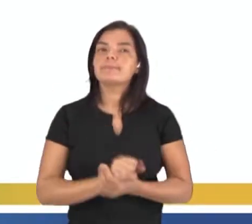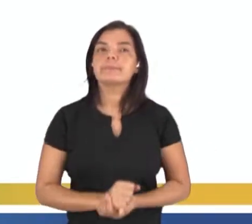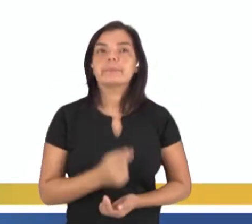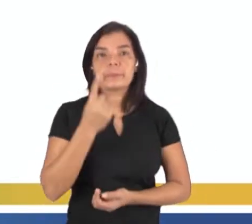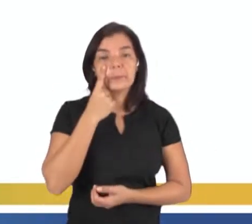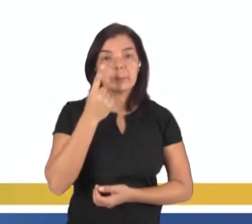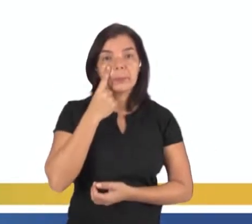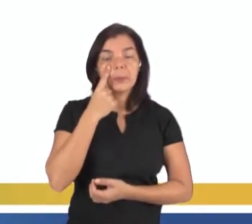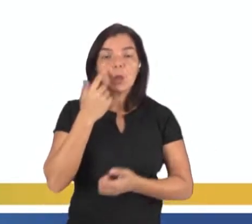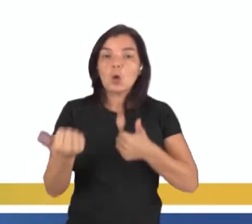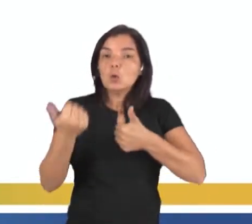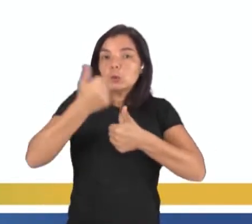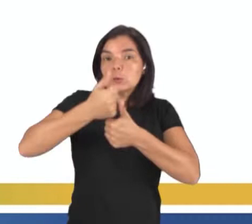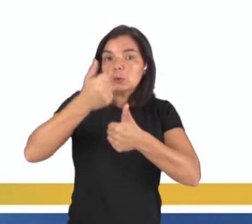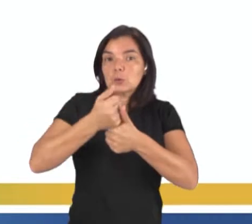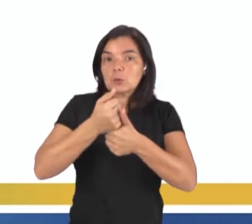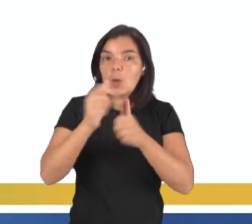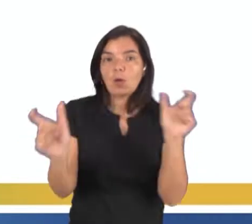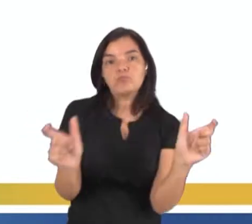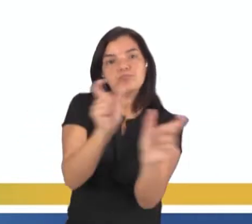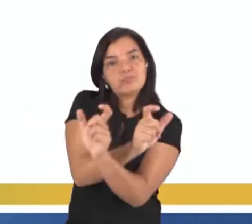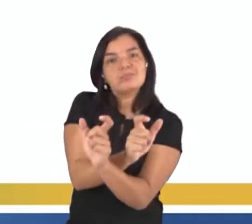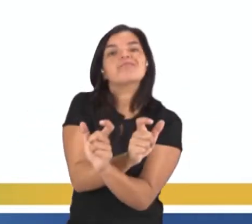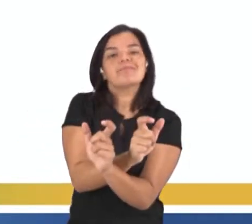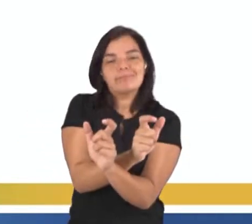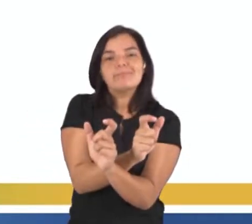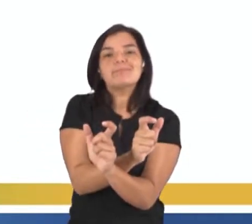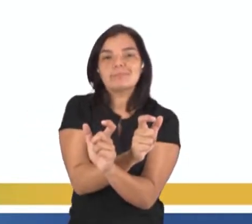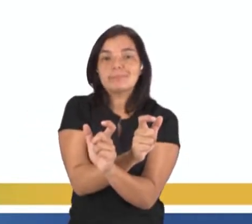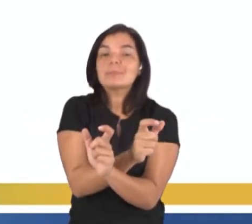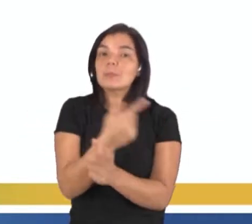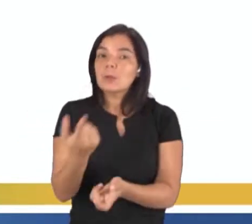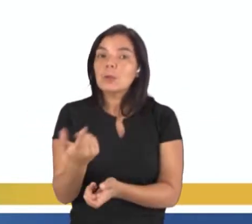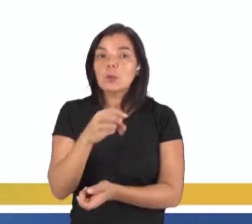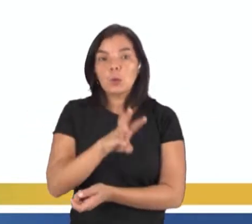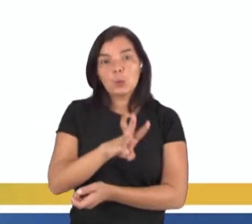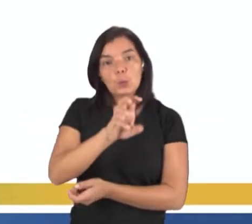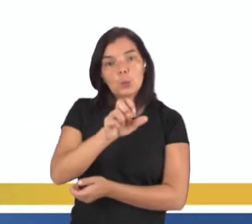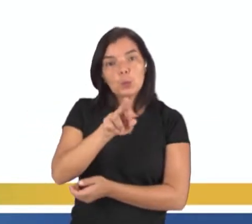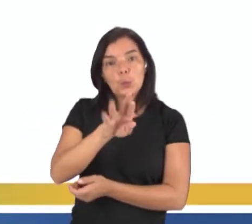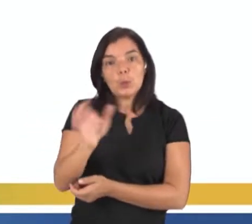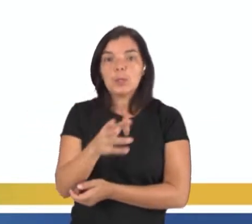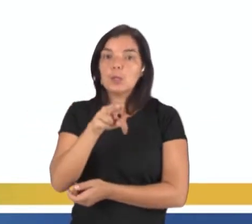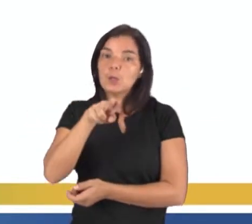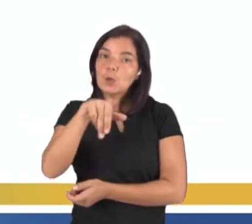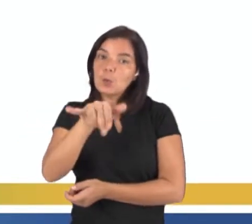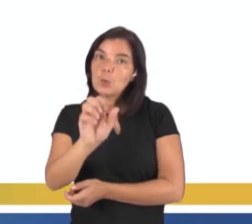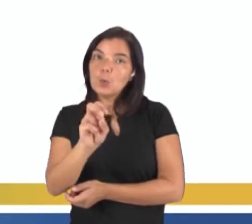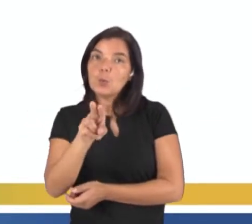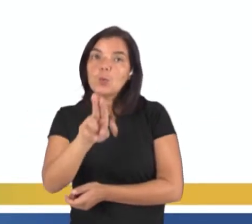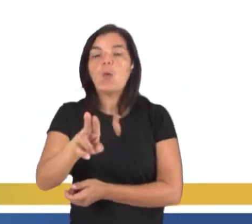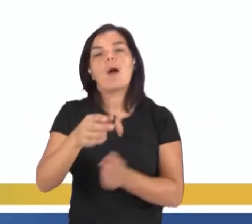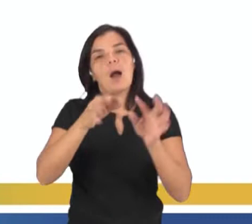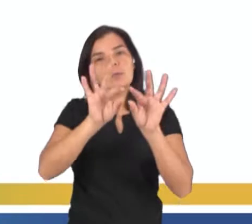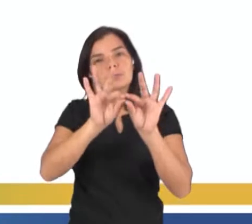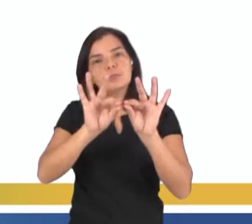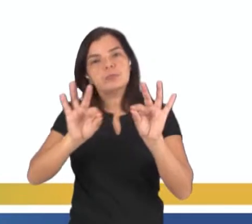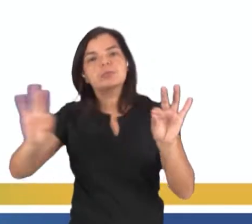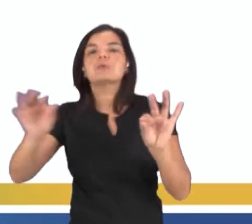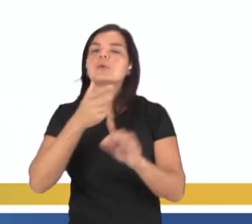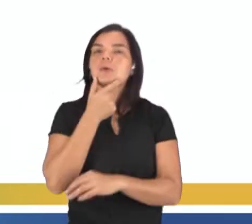observem aí que nós substituímos a ordem, né? Trocamos a ordem das palavras. Were you watching a